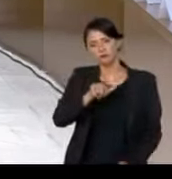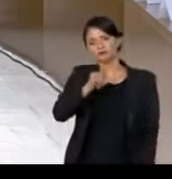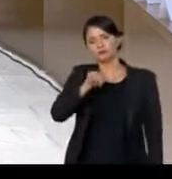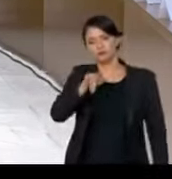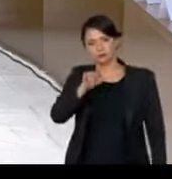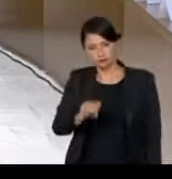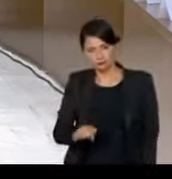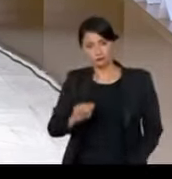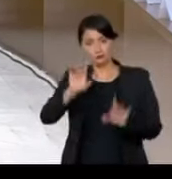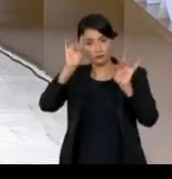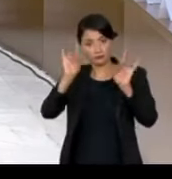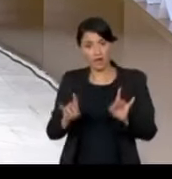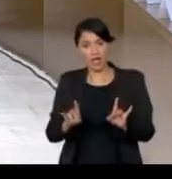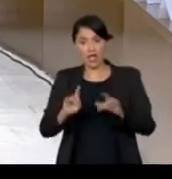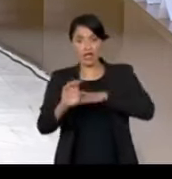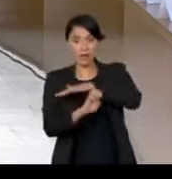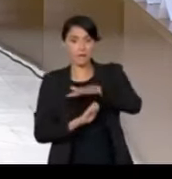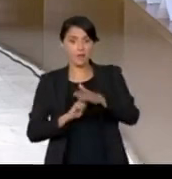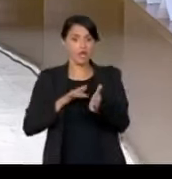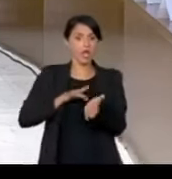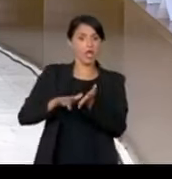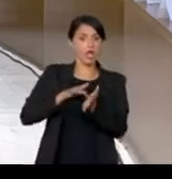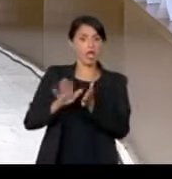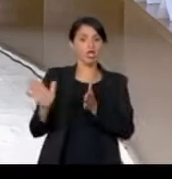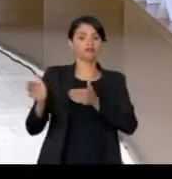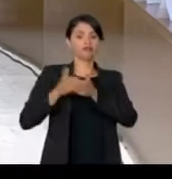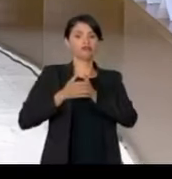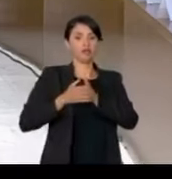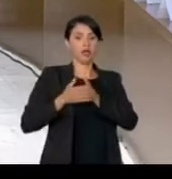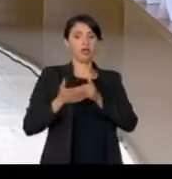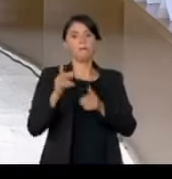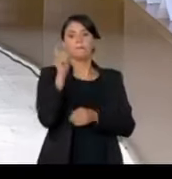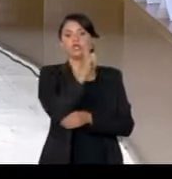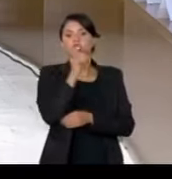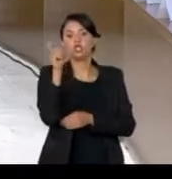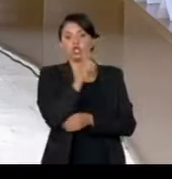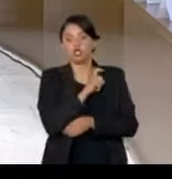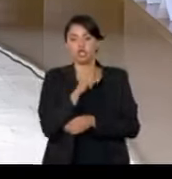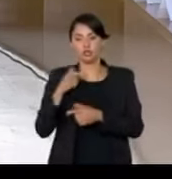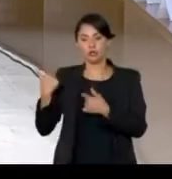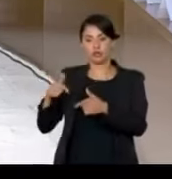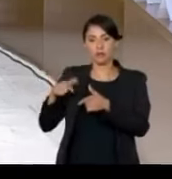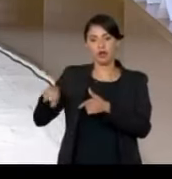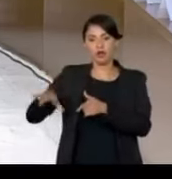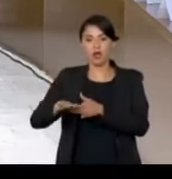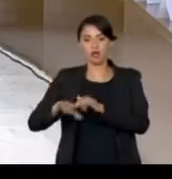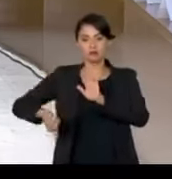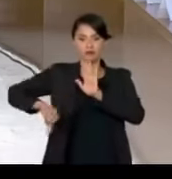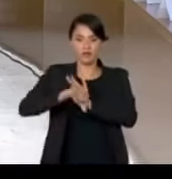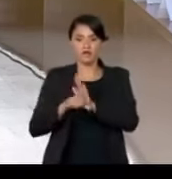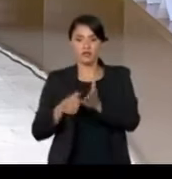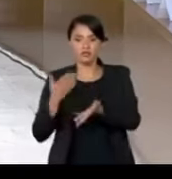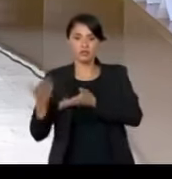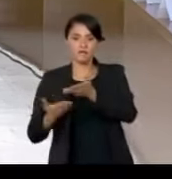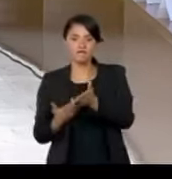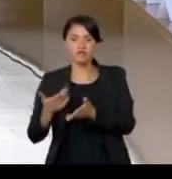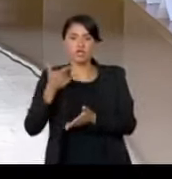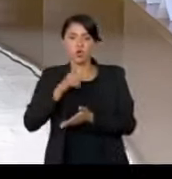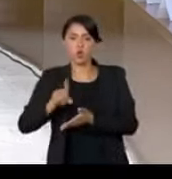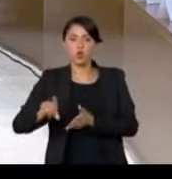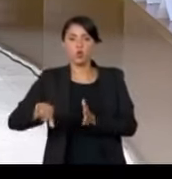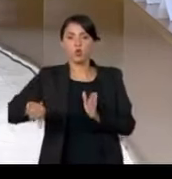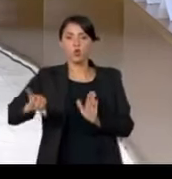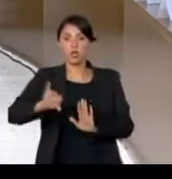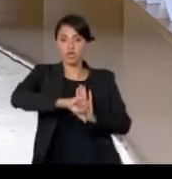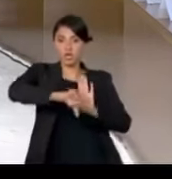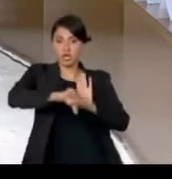para empresas de fachada que operam na ilegalidade e vão servir ao tráfico de drogas, vão servir ao crime organizado que lava esse dinheiro por